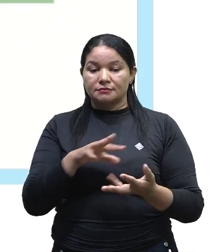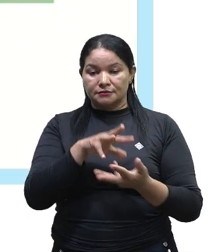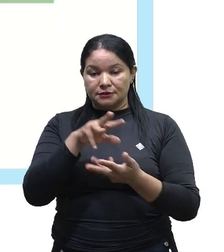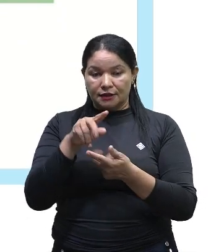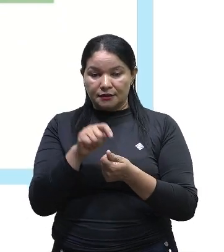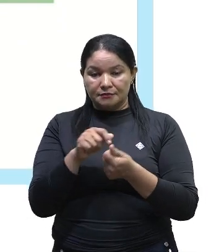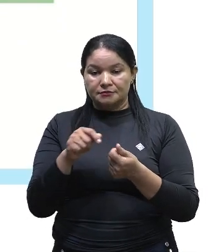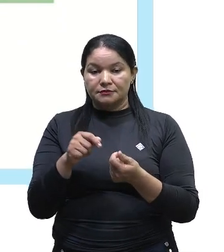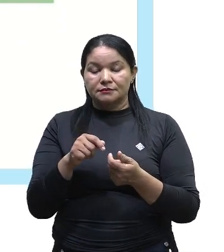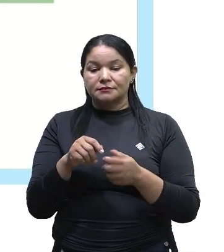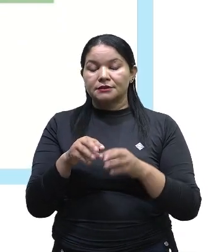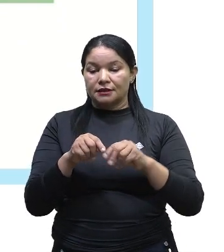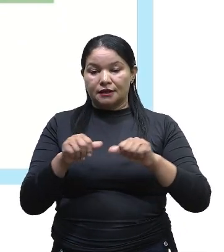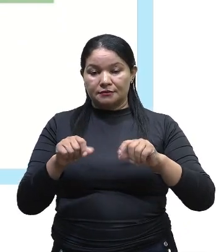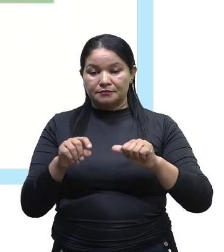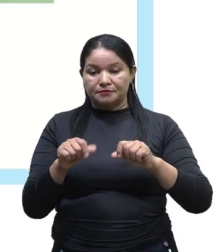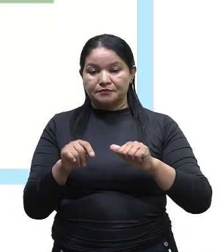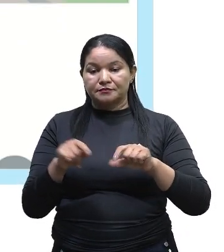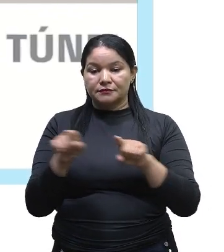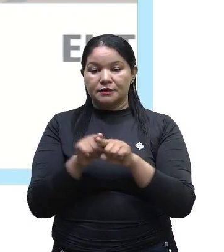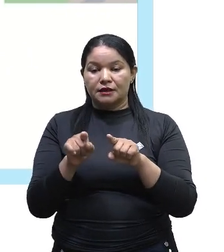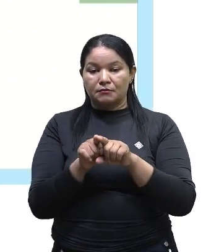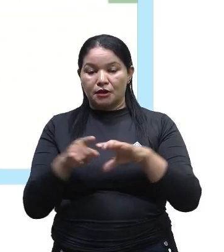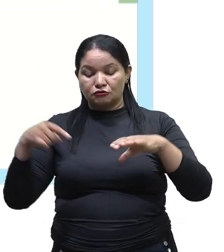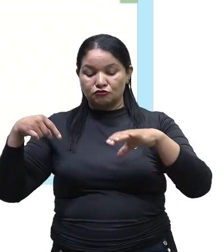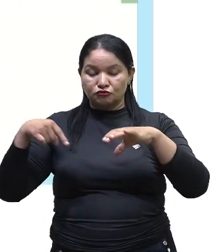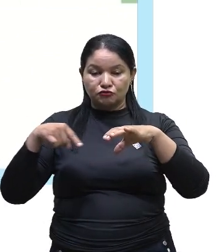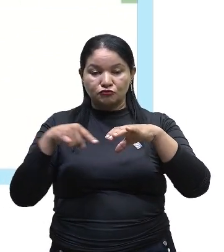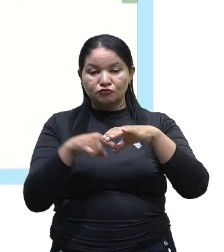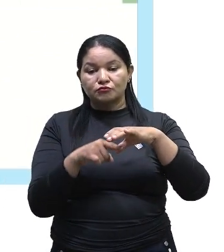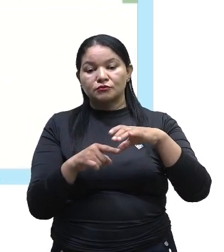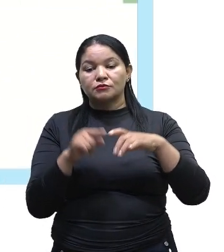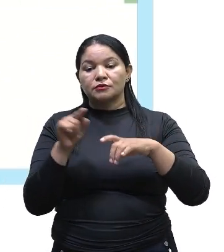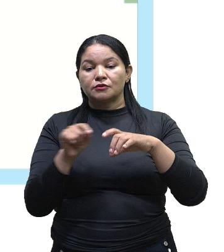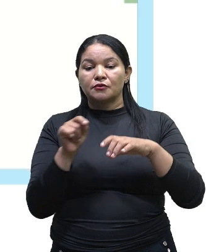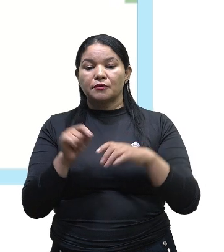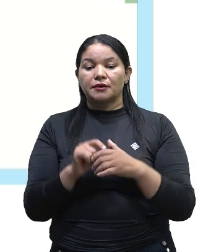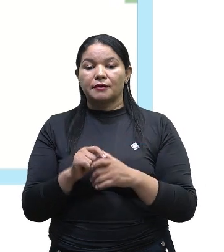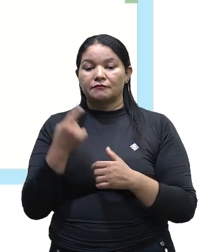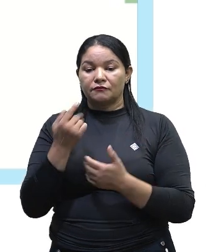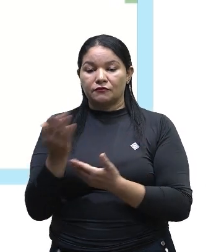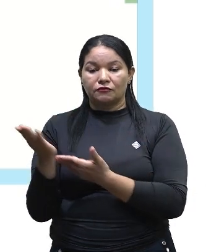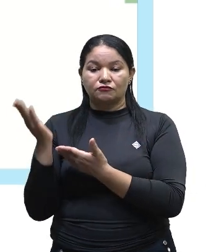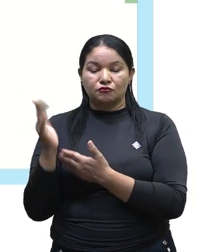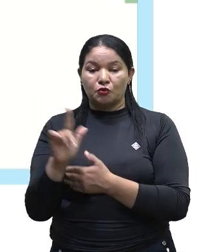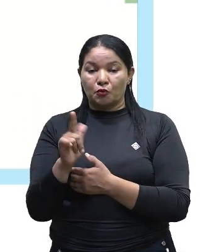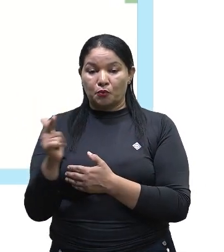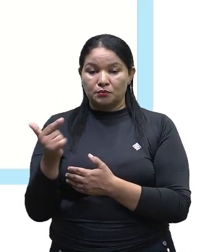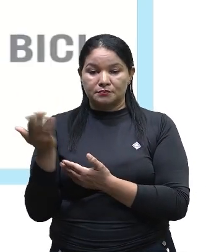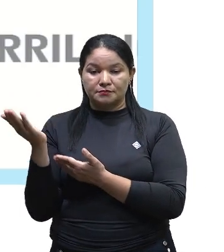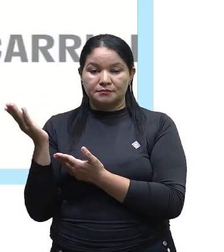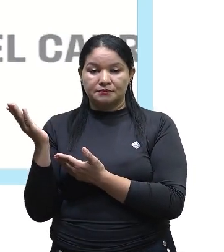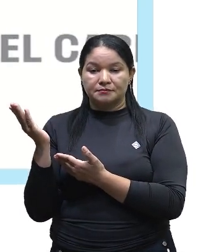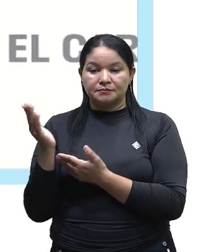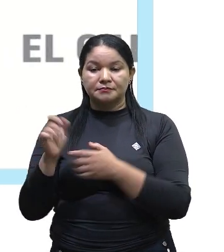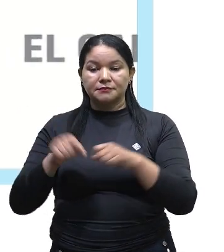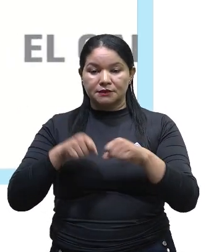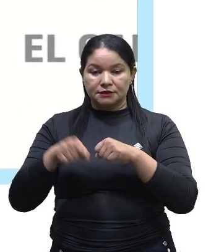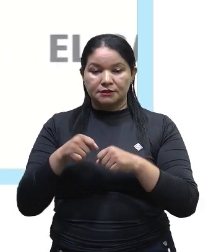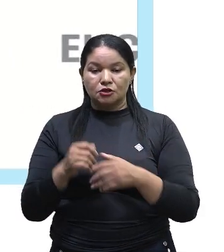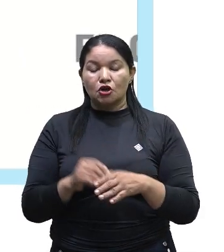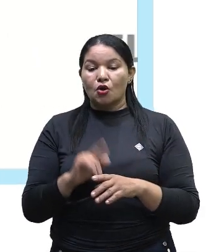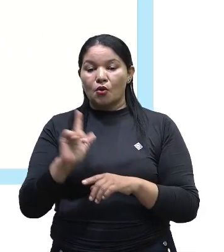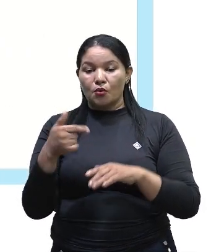El túnel, né? Vamos ter aqui o trem passando. El carril bici, então aquela via da bicicleta.